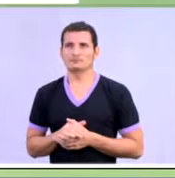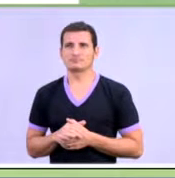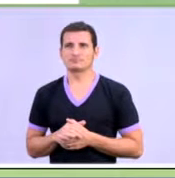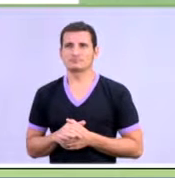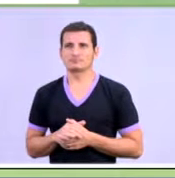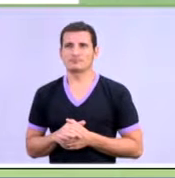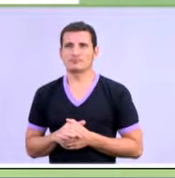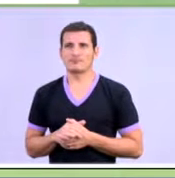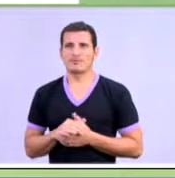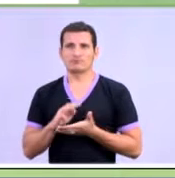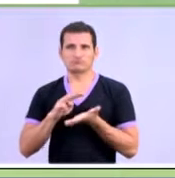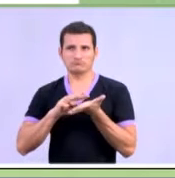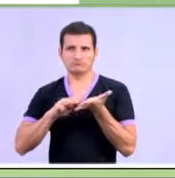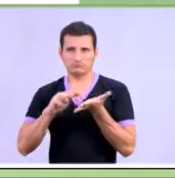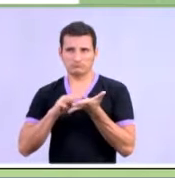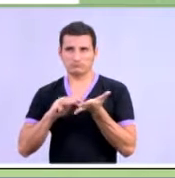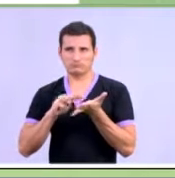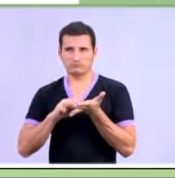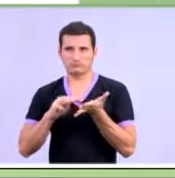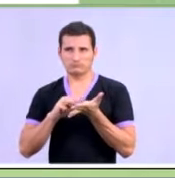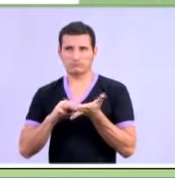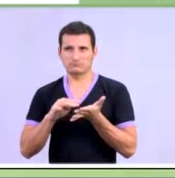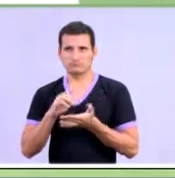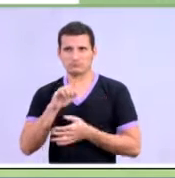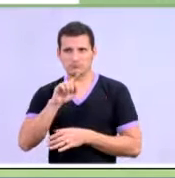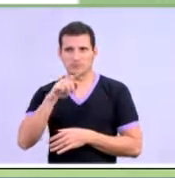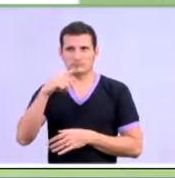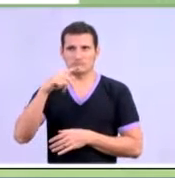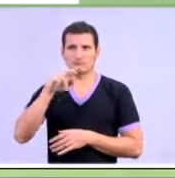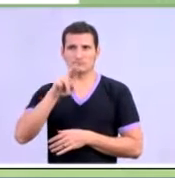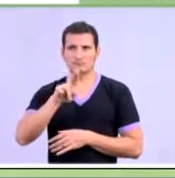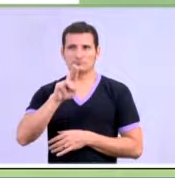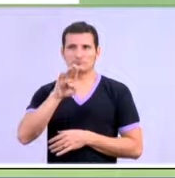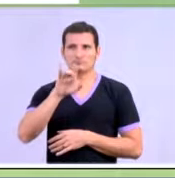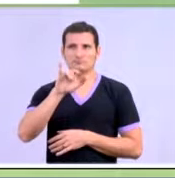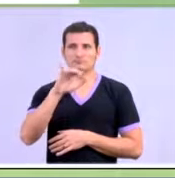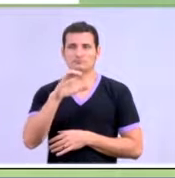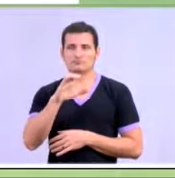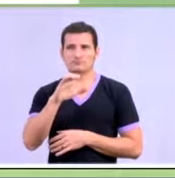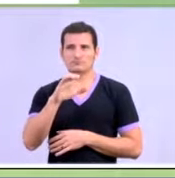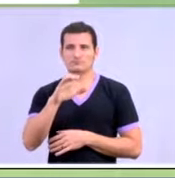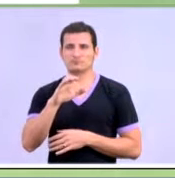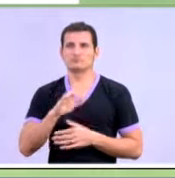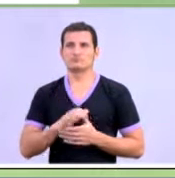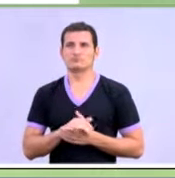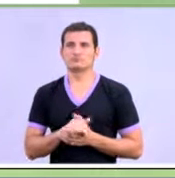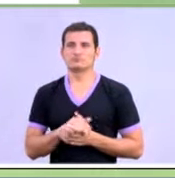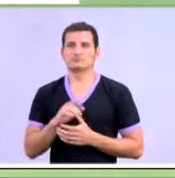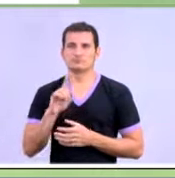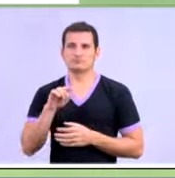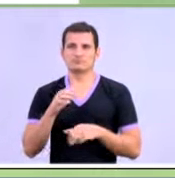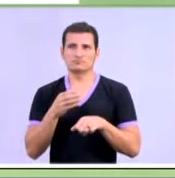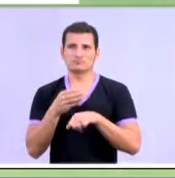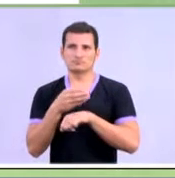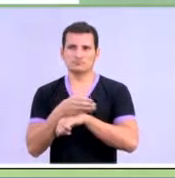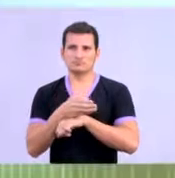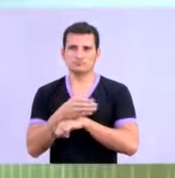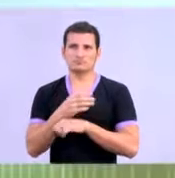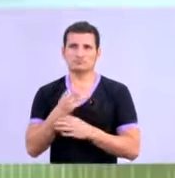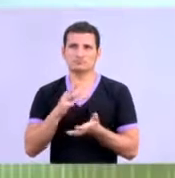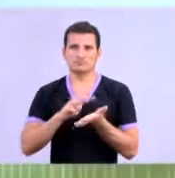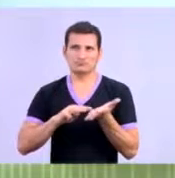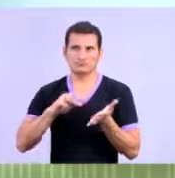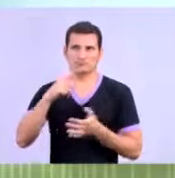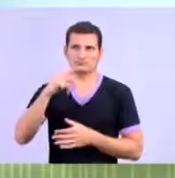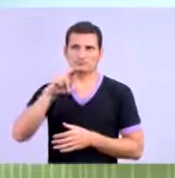Os métodos têm uma visibilidade, então ele tem que ser público, privado ou protegido. É uma maneira de acesso. Quando você define um método público